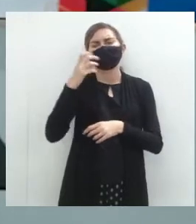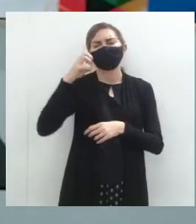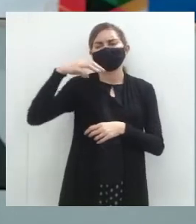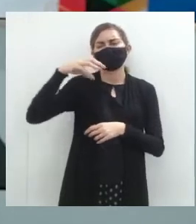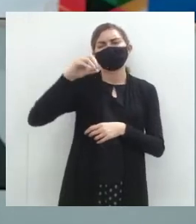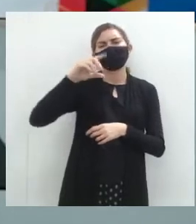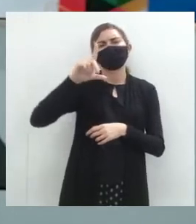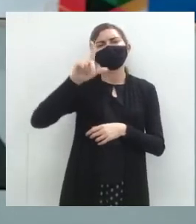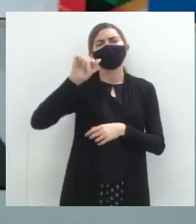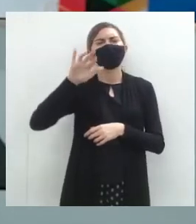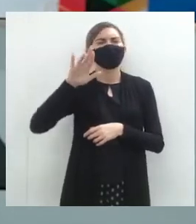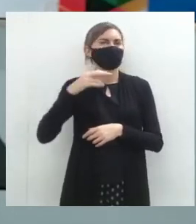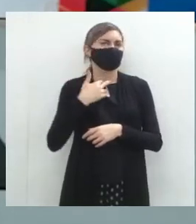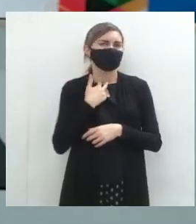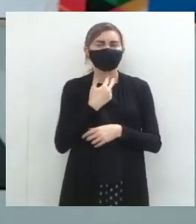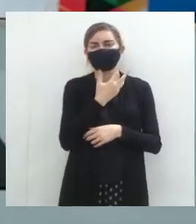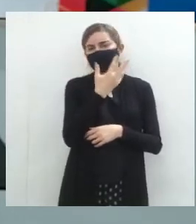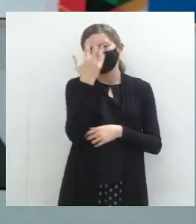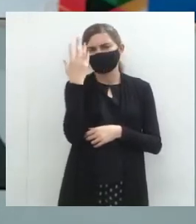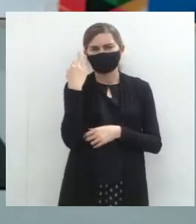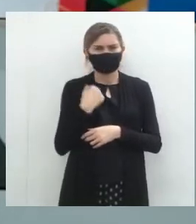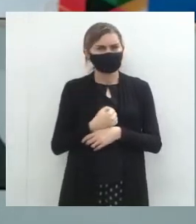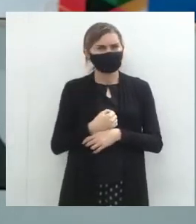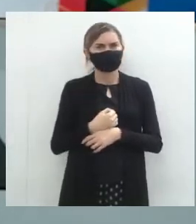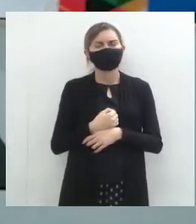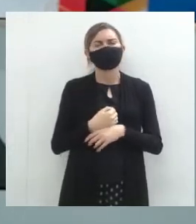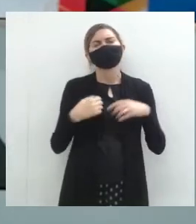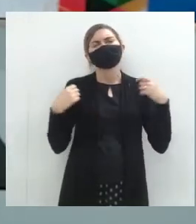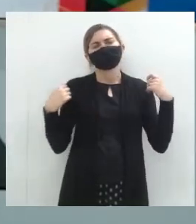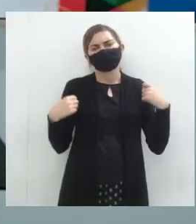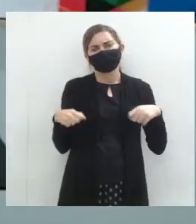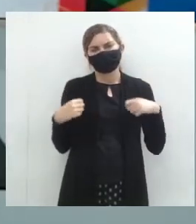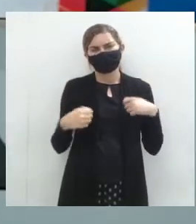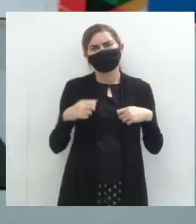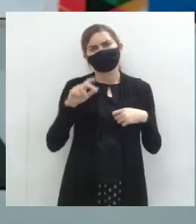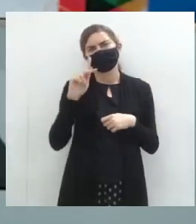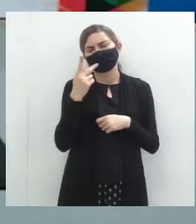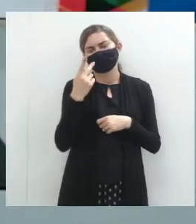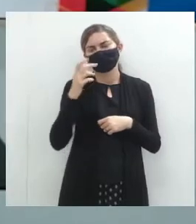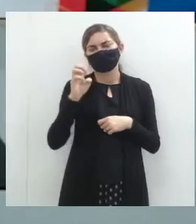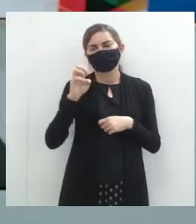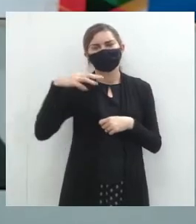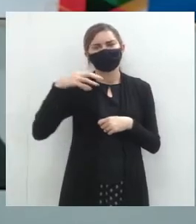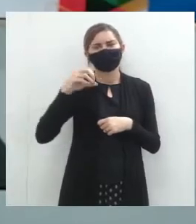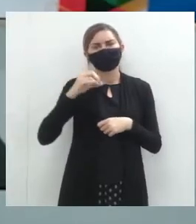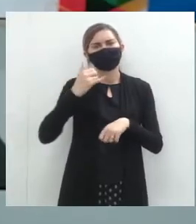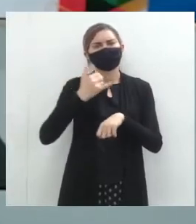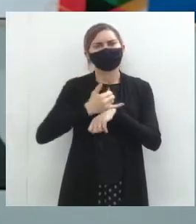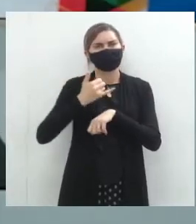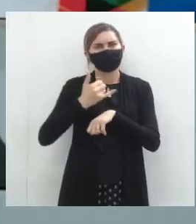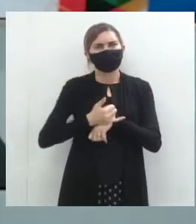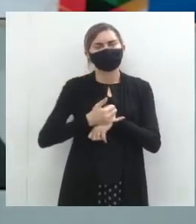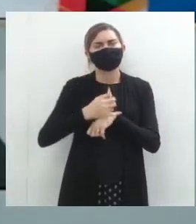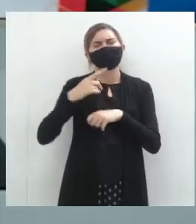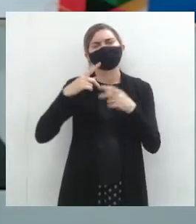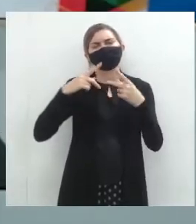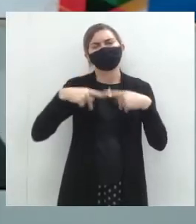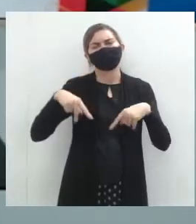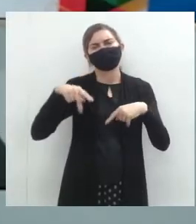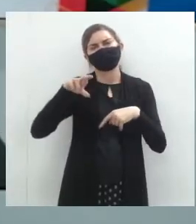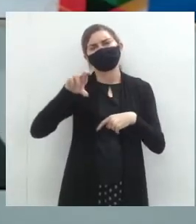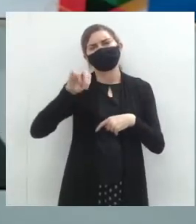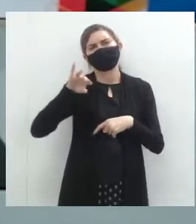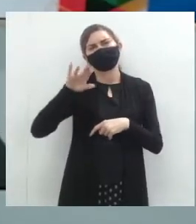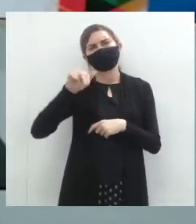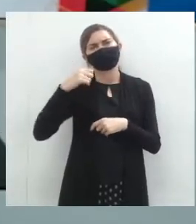hemoglobina. A gente não pode esquecer disso, beleza? Então lembrem, a hemoglobina é produzida pelo ferro, é uma proteína, ó,